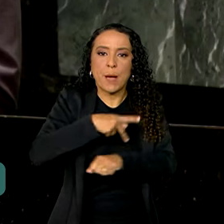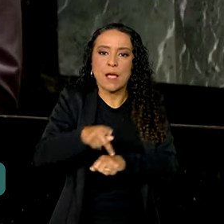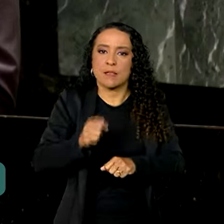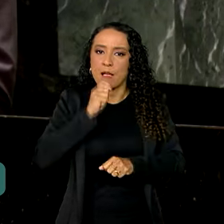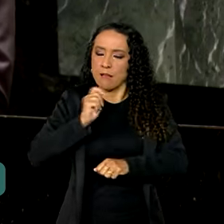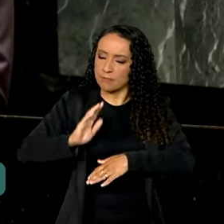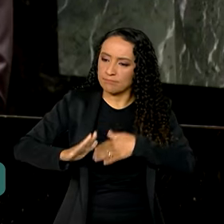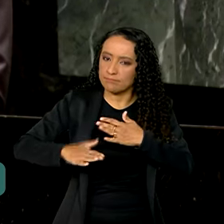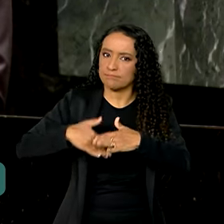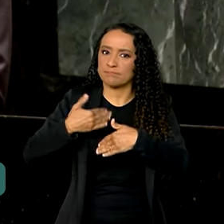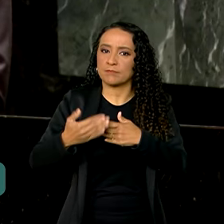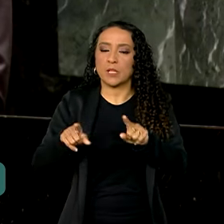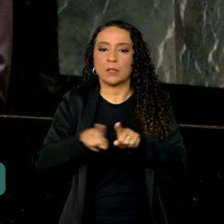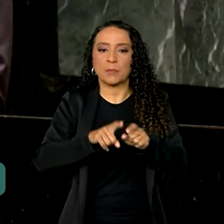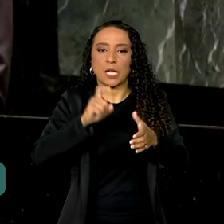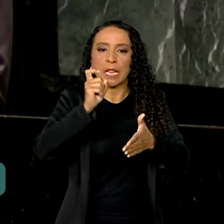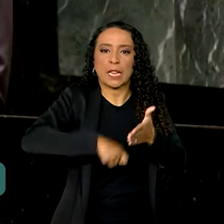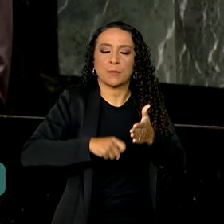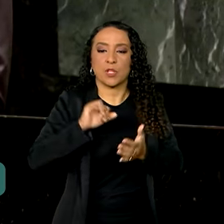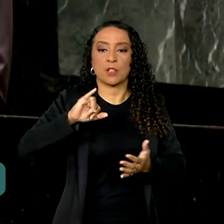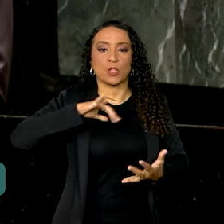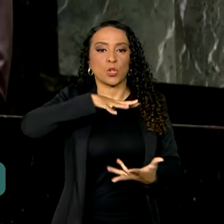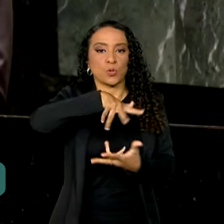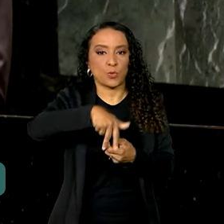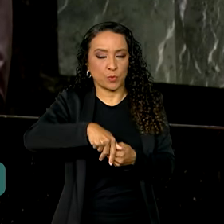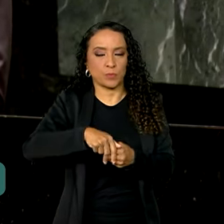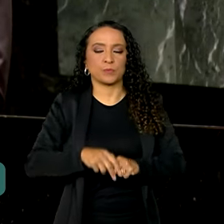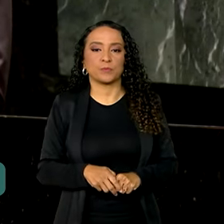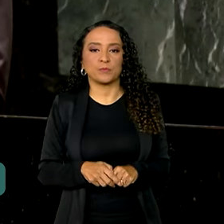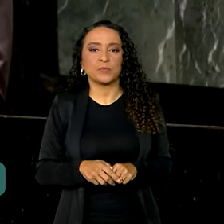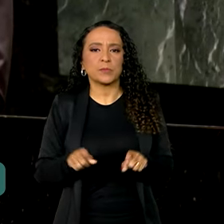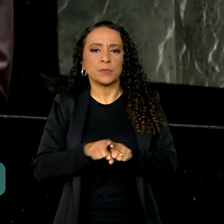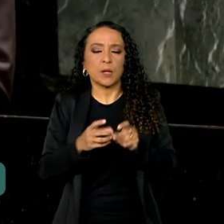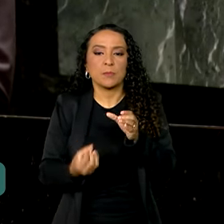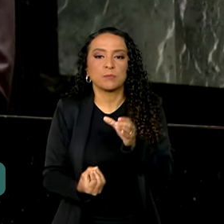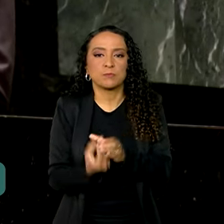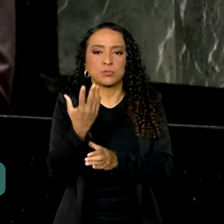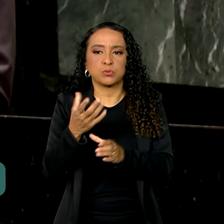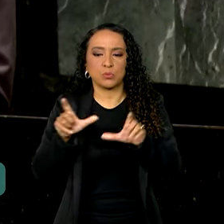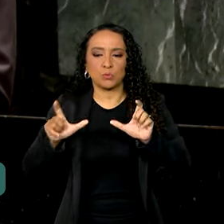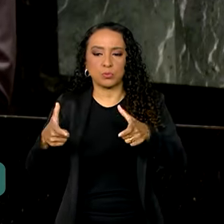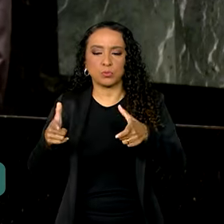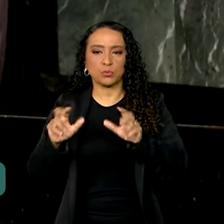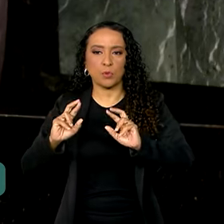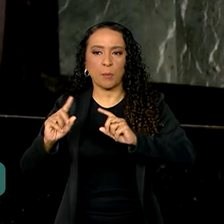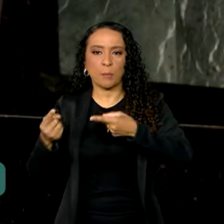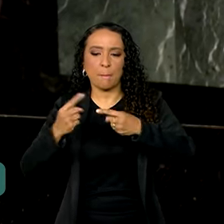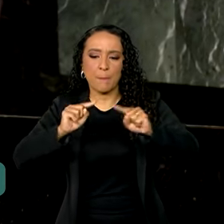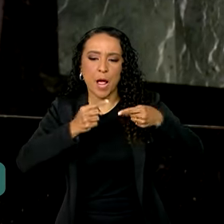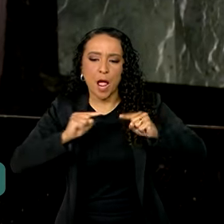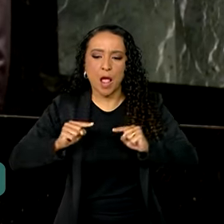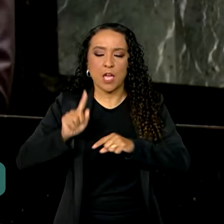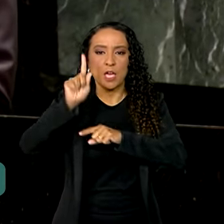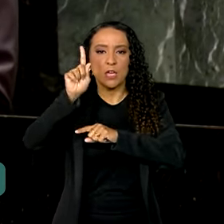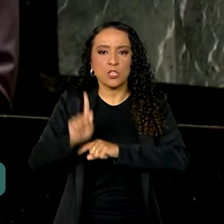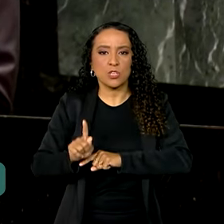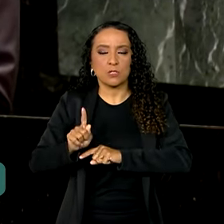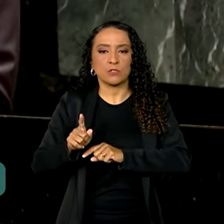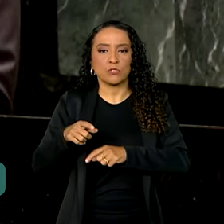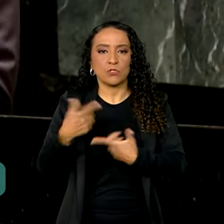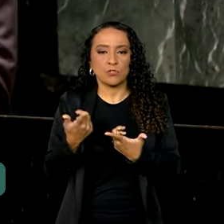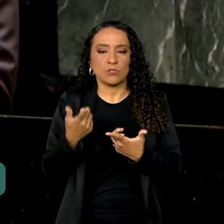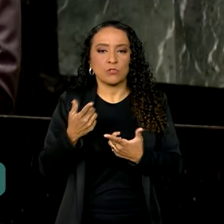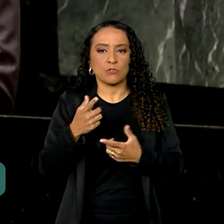desenvolvimento e a tributação internacional. A criação de uma instância de diálogo entre chefes de Estado e de